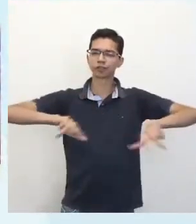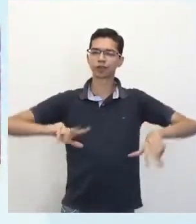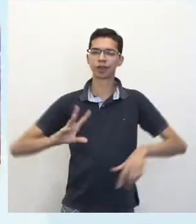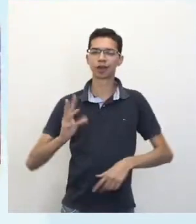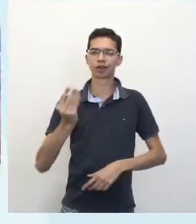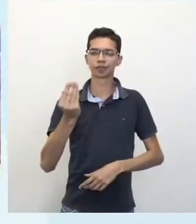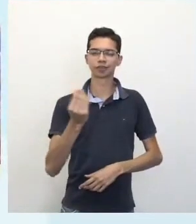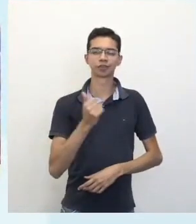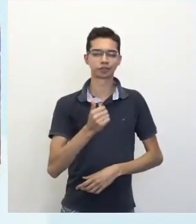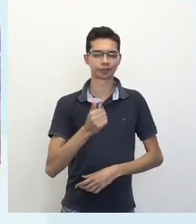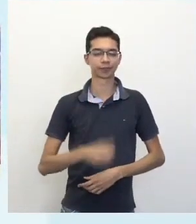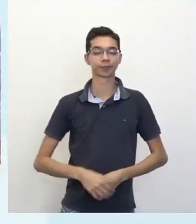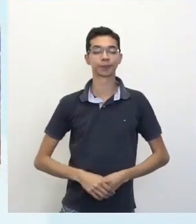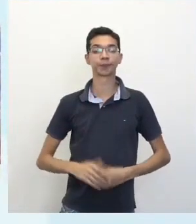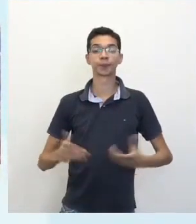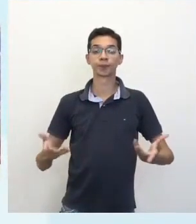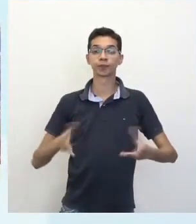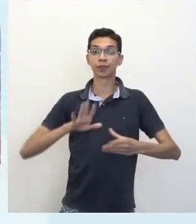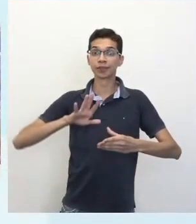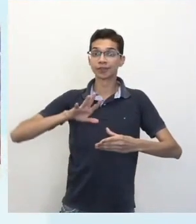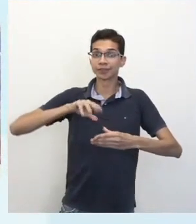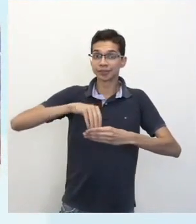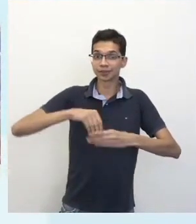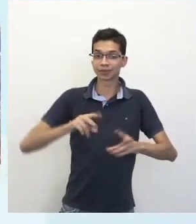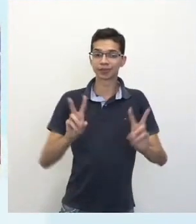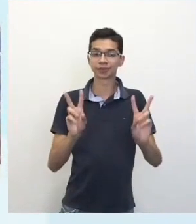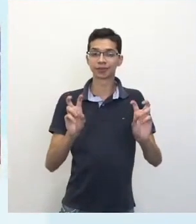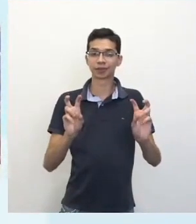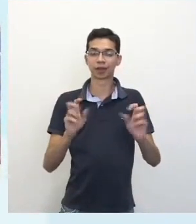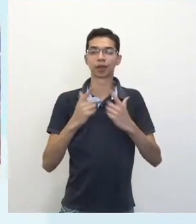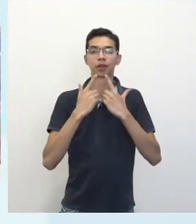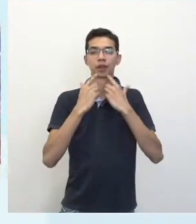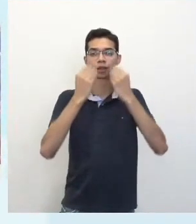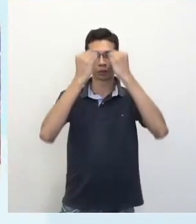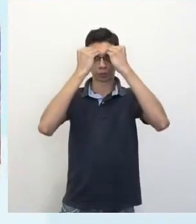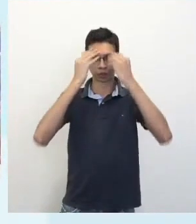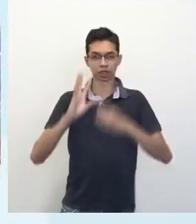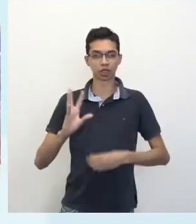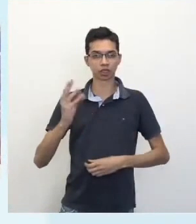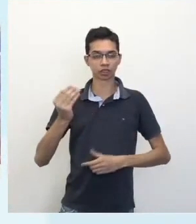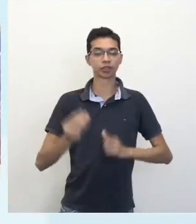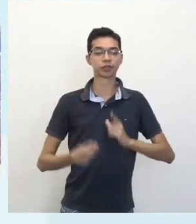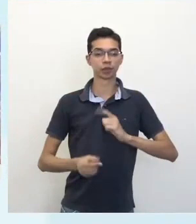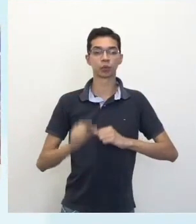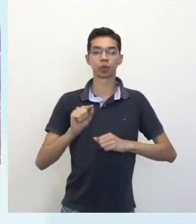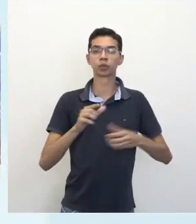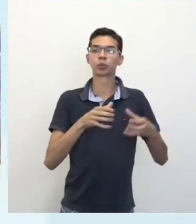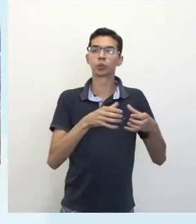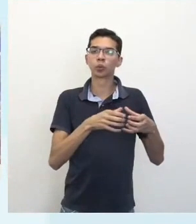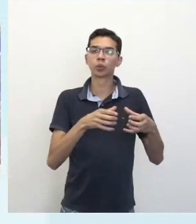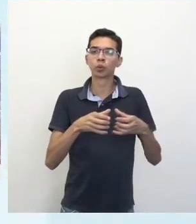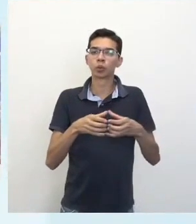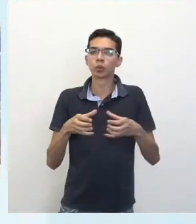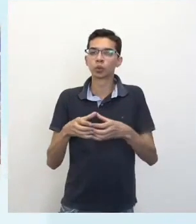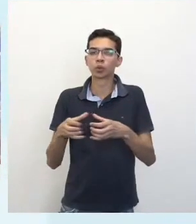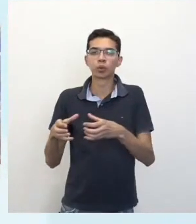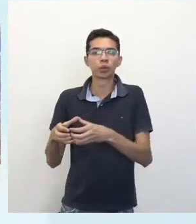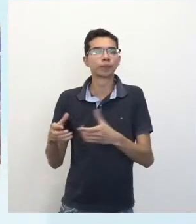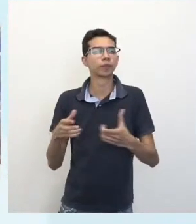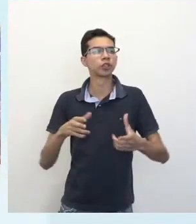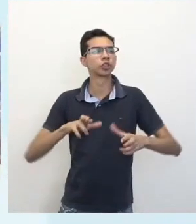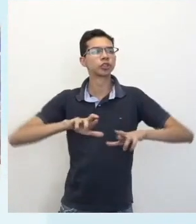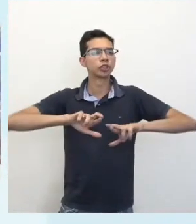gente, dentro das linguagens artísticas, a gente tem subdivisões ou categorias distintas, tá?